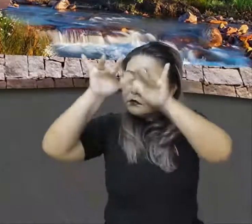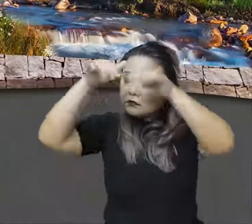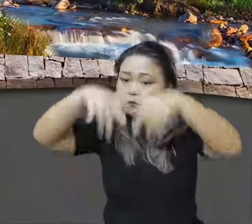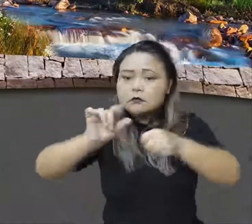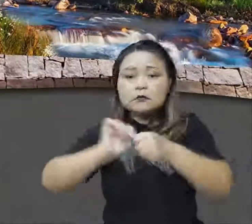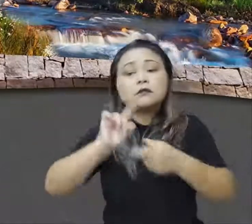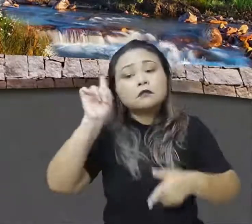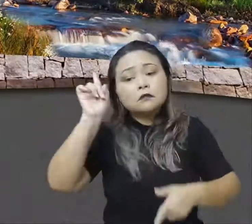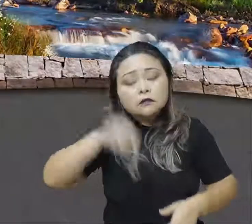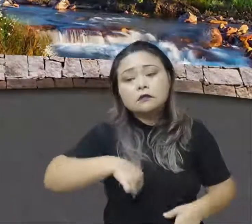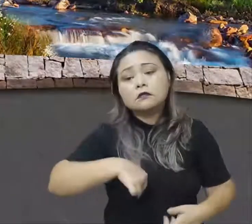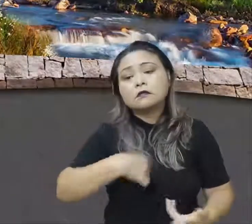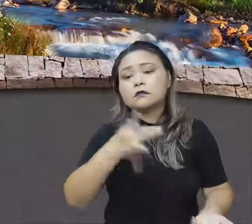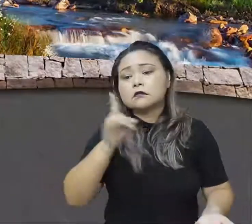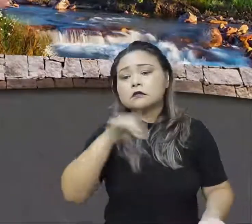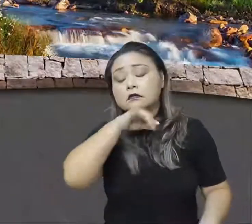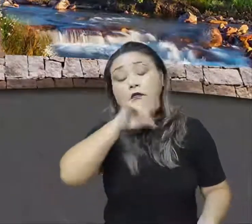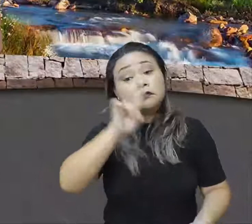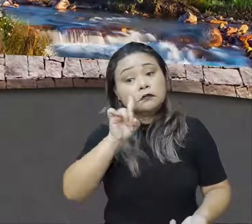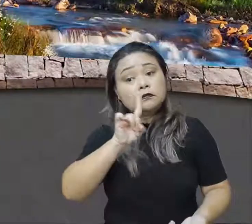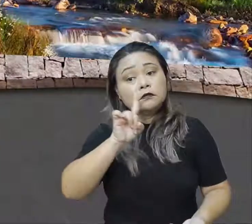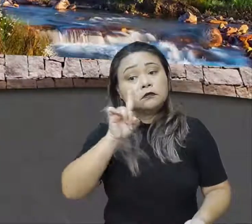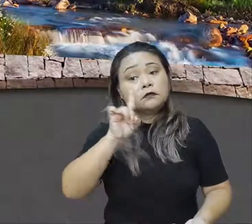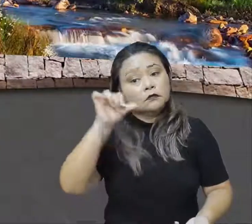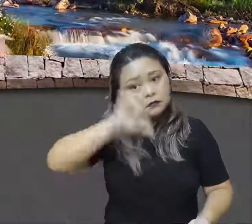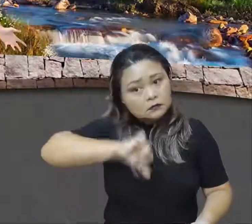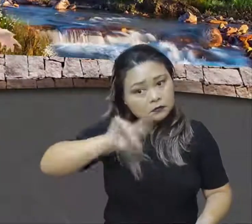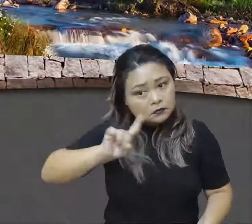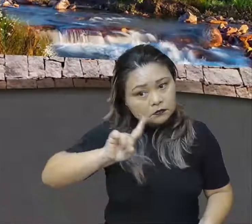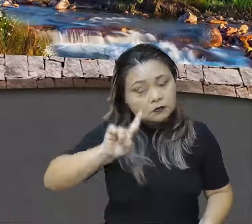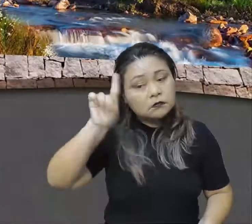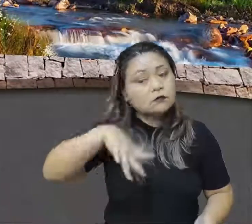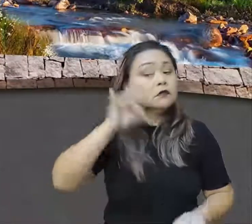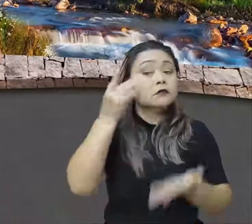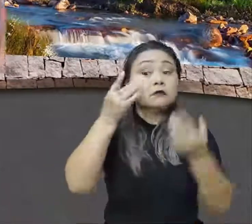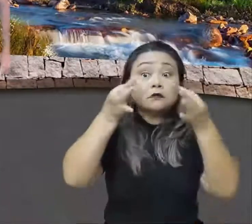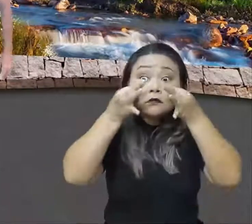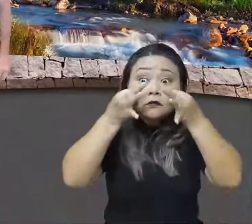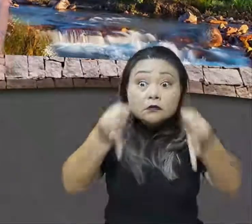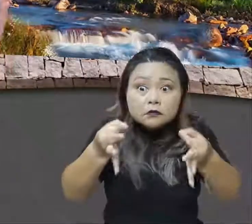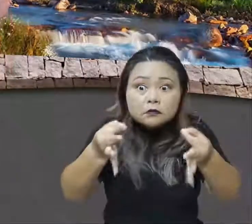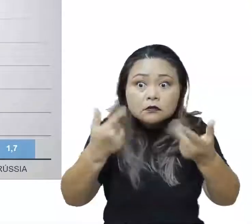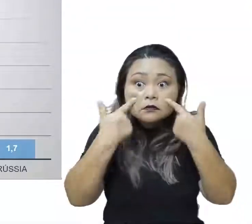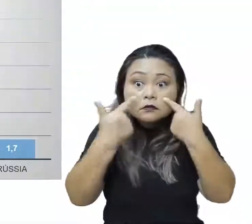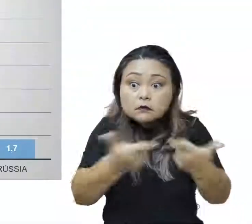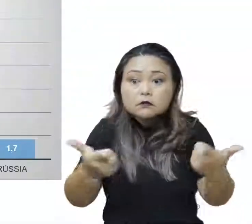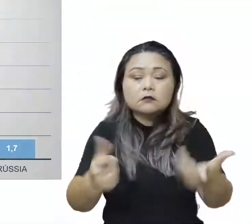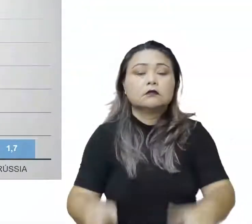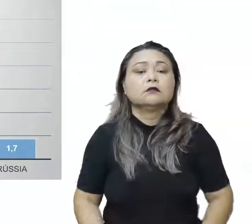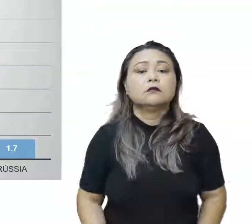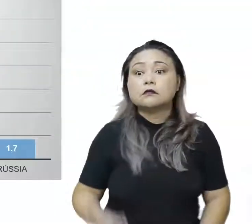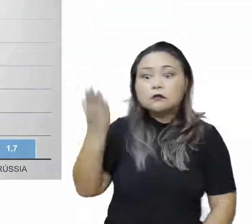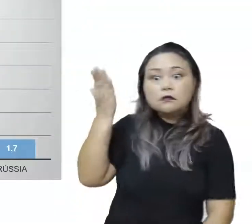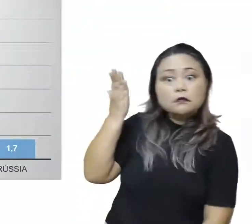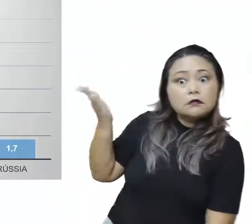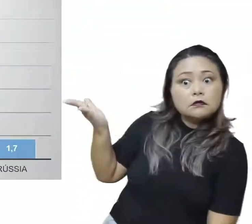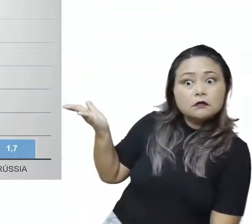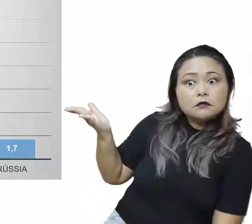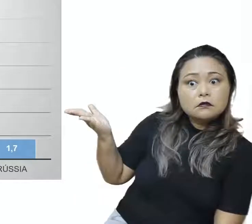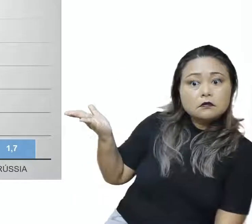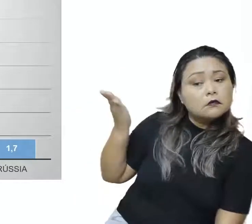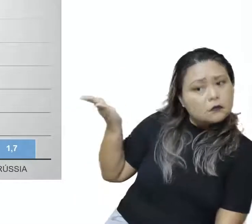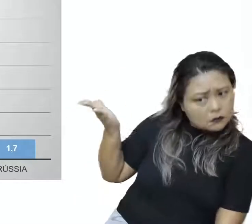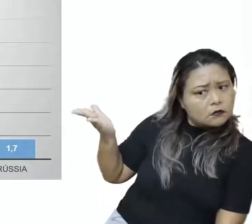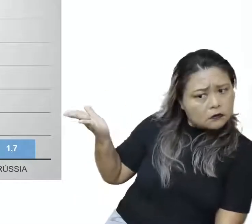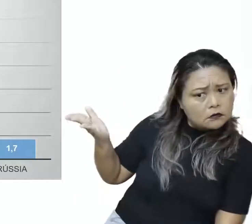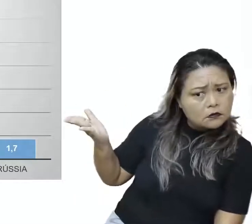sendo pessimista? Não, estou sendo realista. Ah, Deus. Olha aqui, vamos